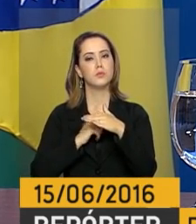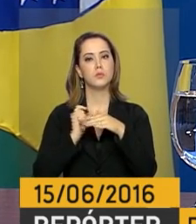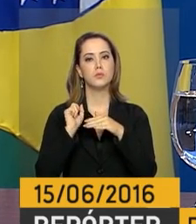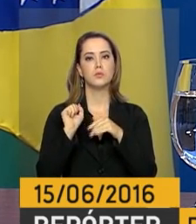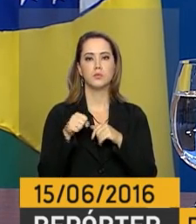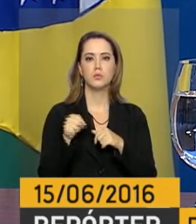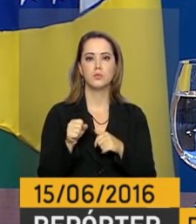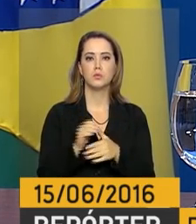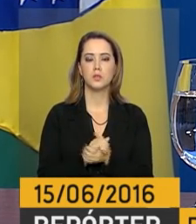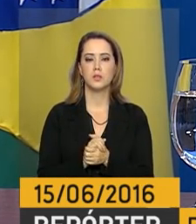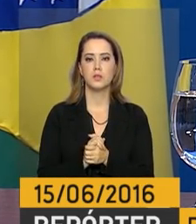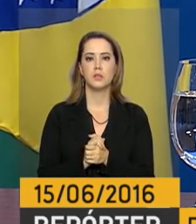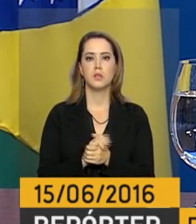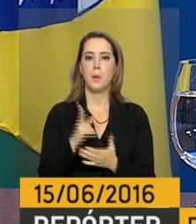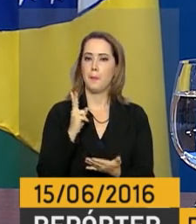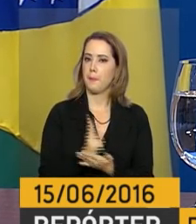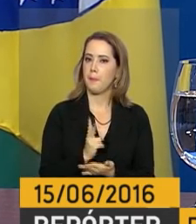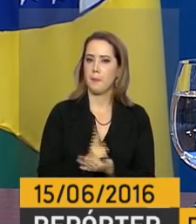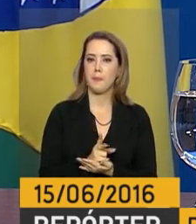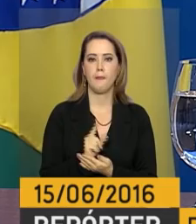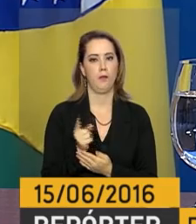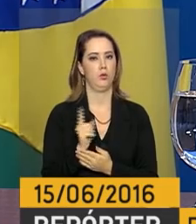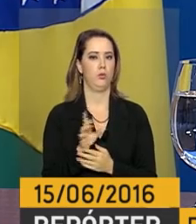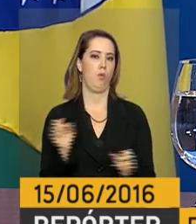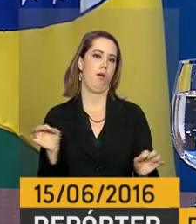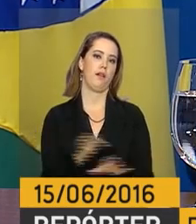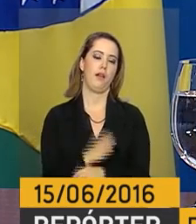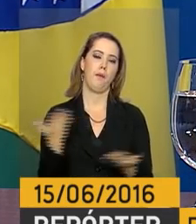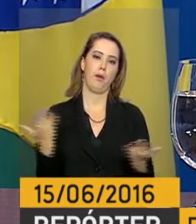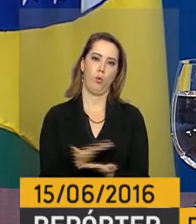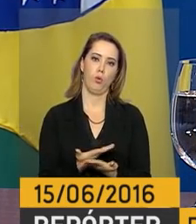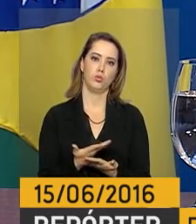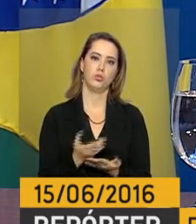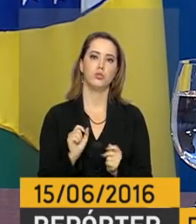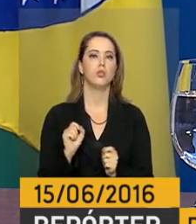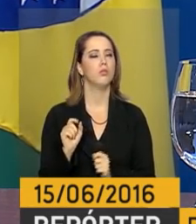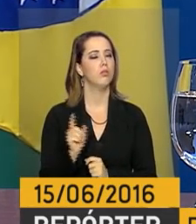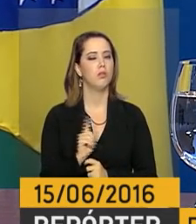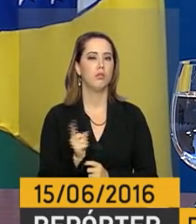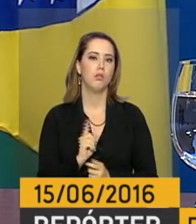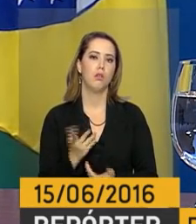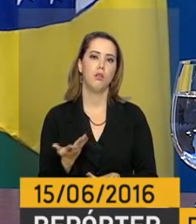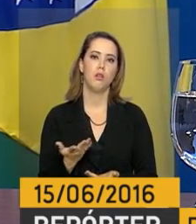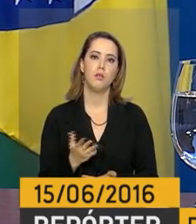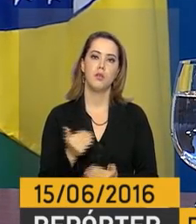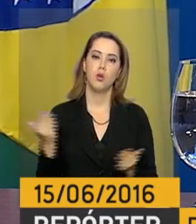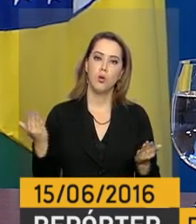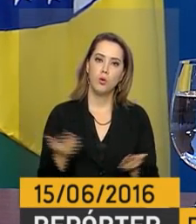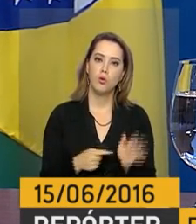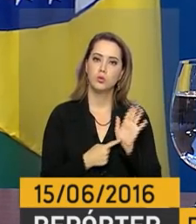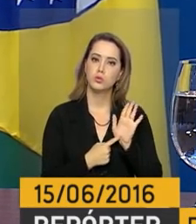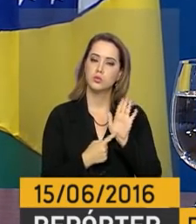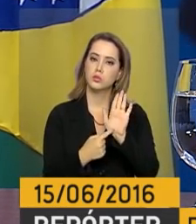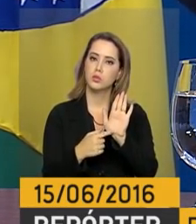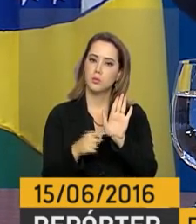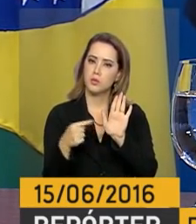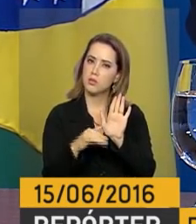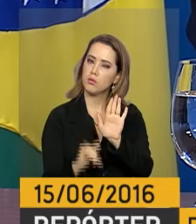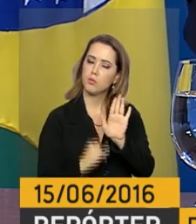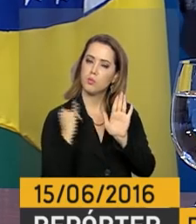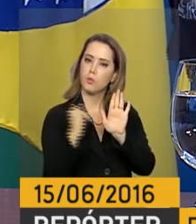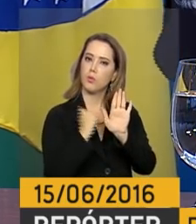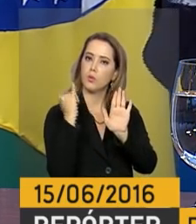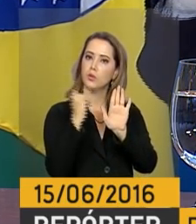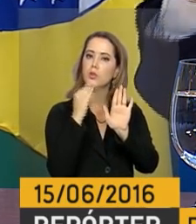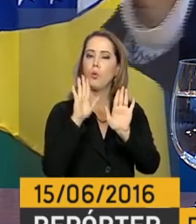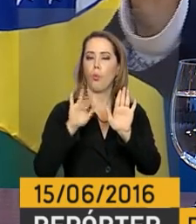que eh mesmo esse trabalho não termina hoje. Hoje se apresenta a parte relevante, mais importante,